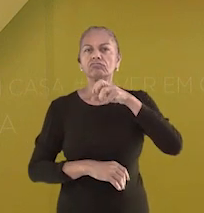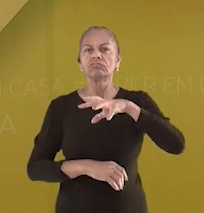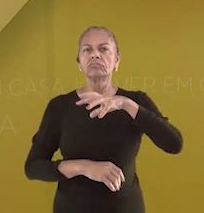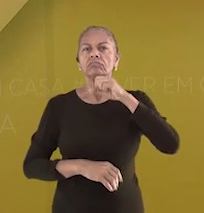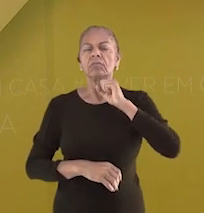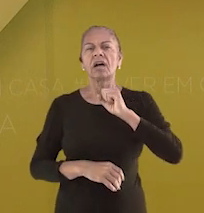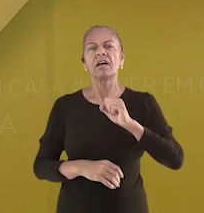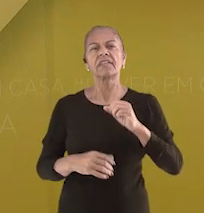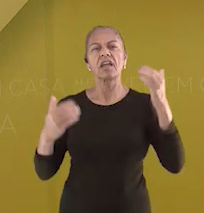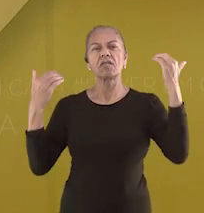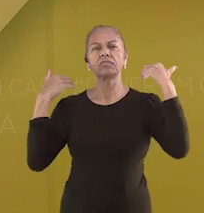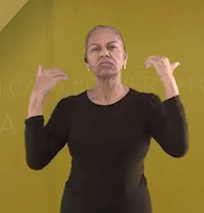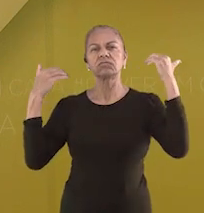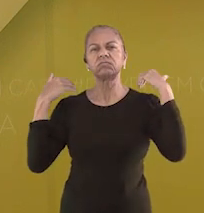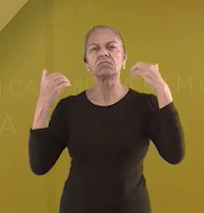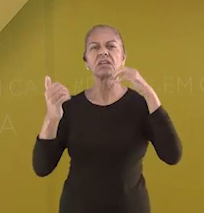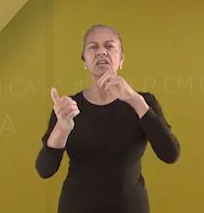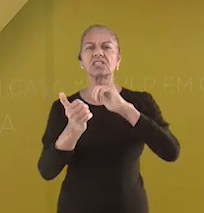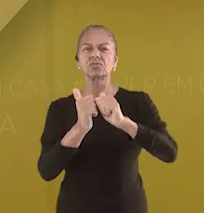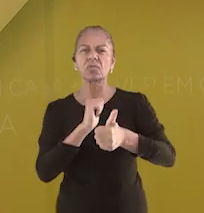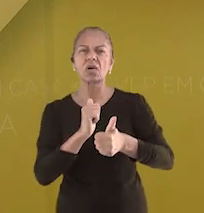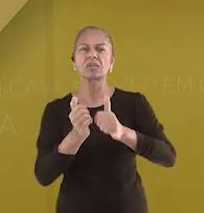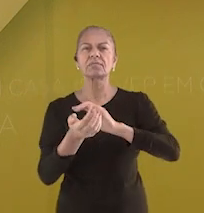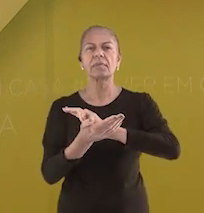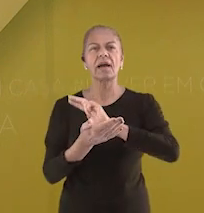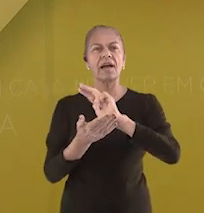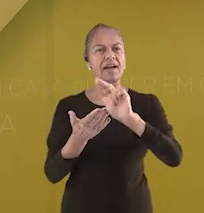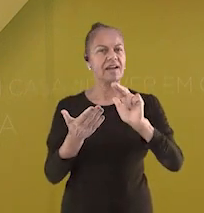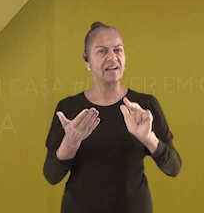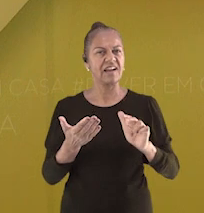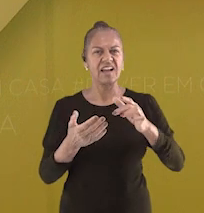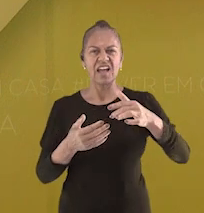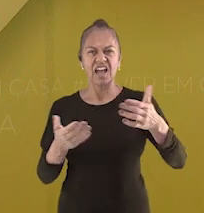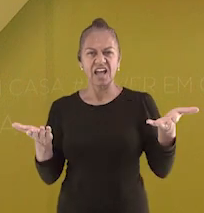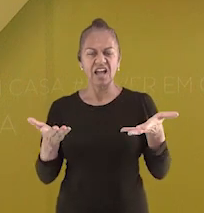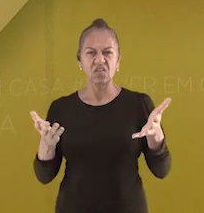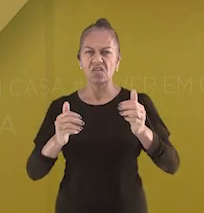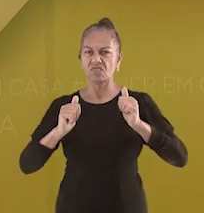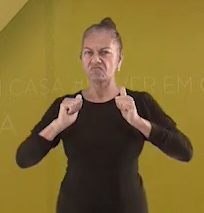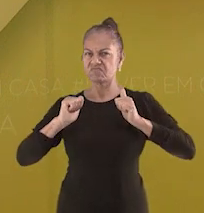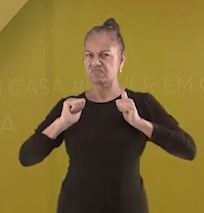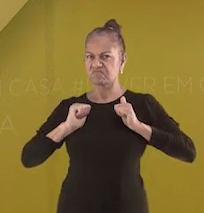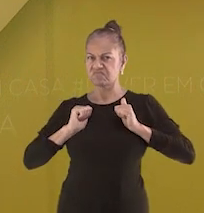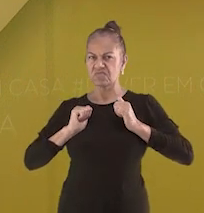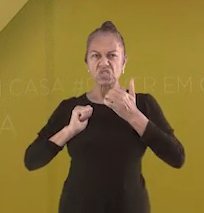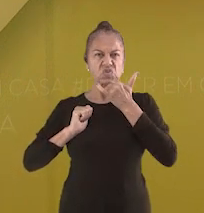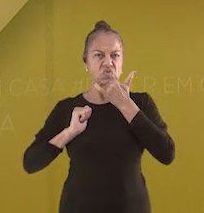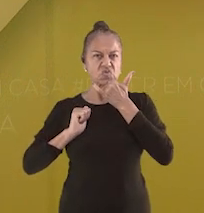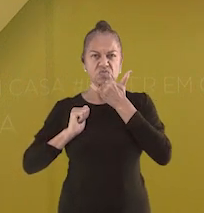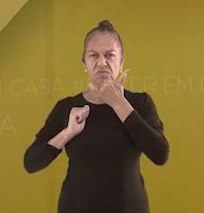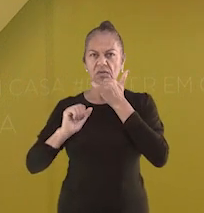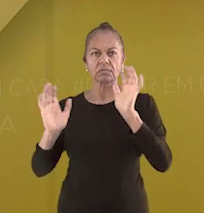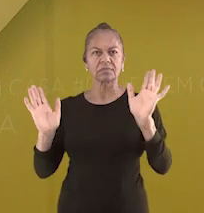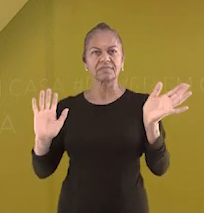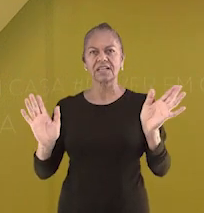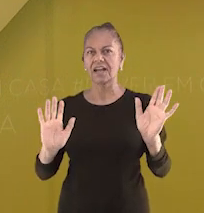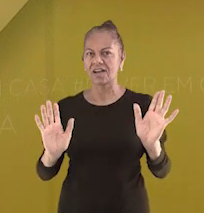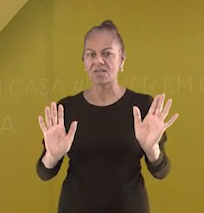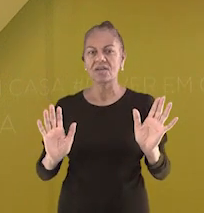inúmeras possibilidades de ginásticas e esportes, não tendo mais desculpas para ficarmos parados. E por